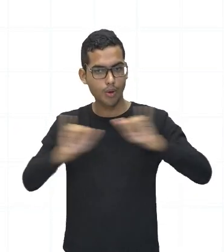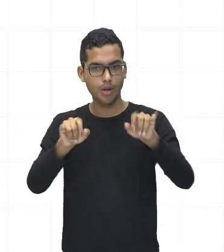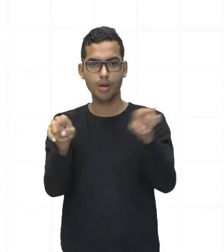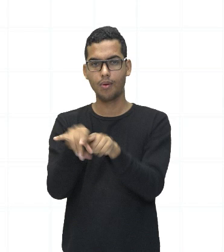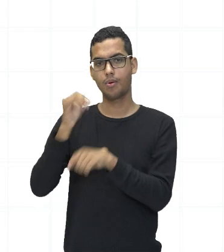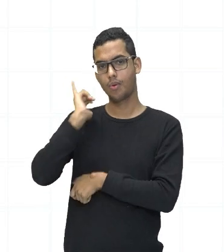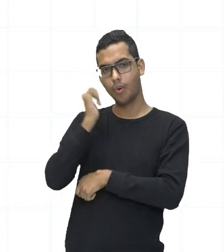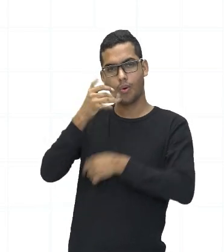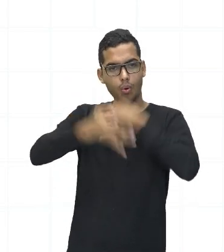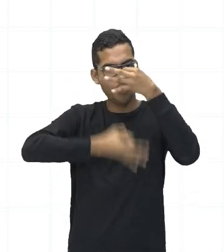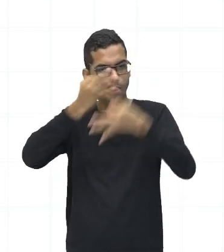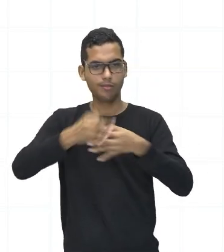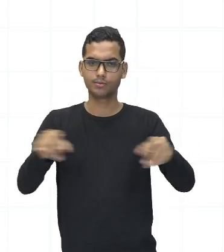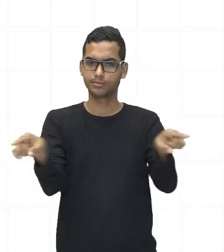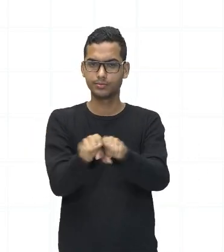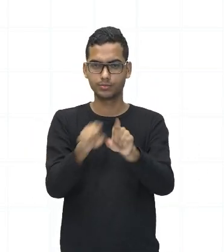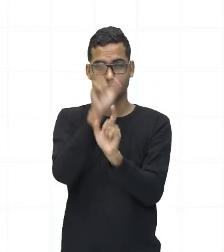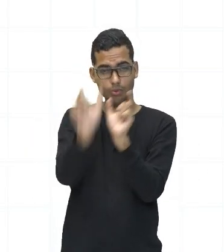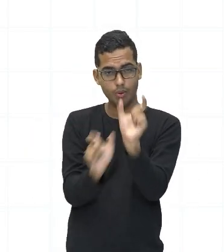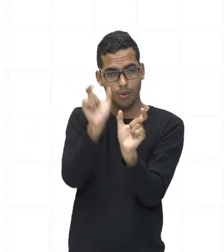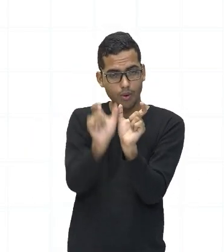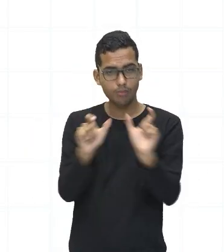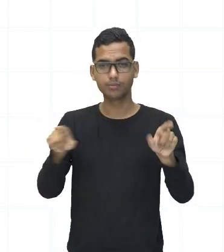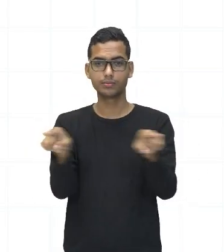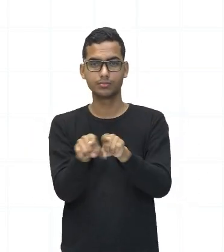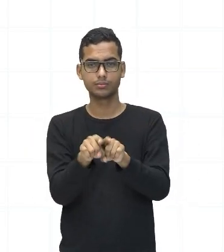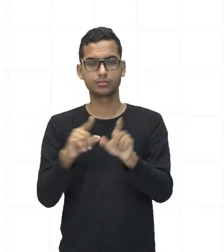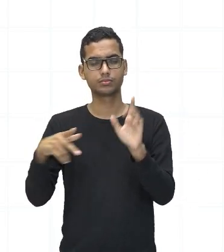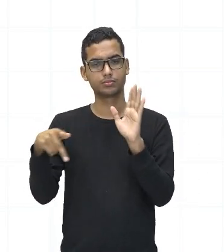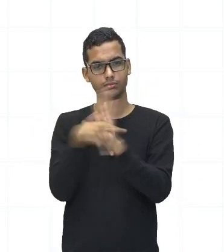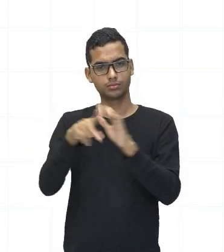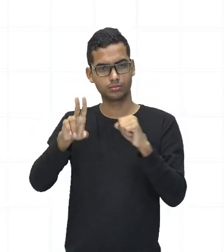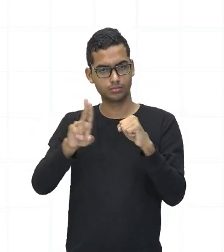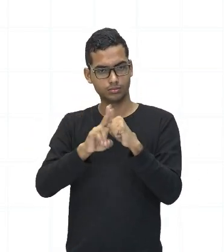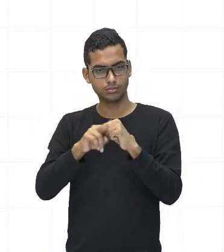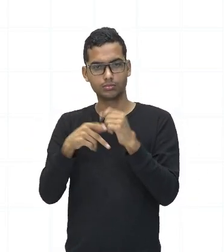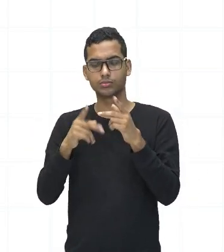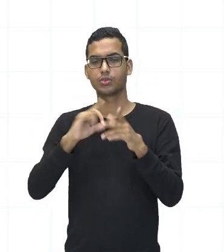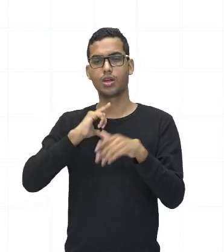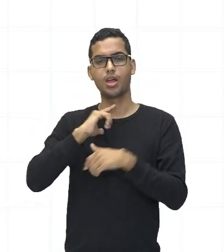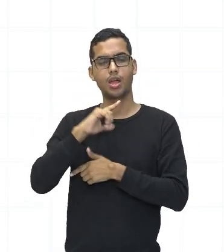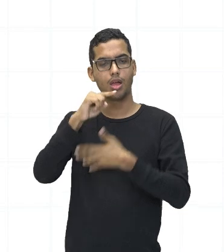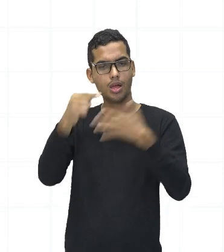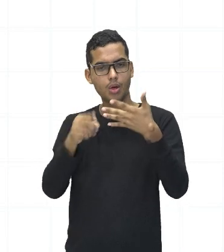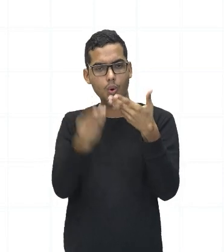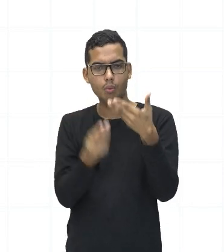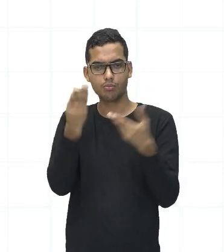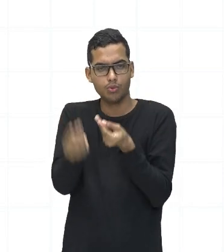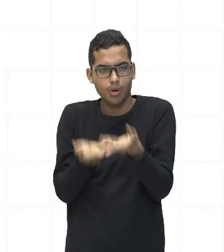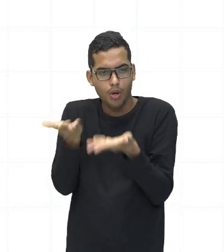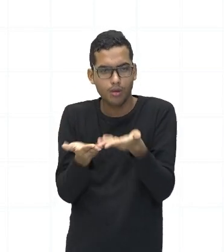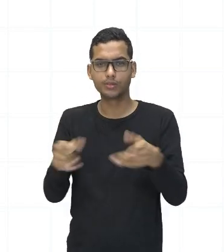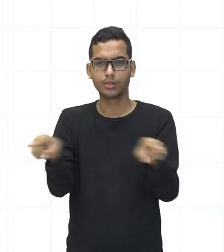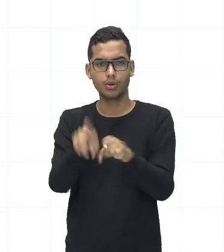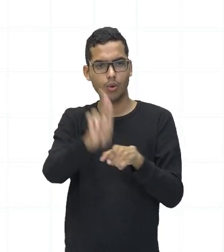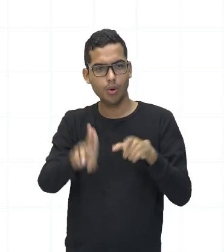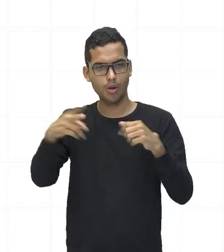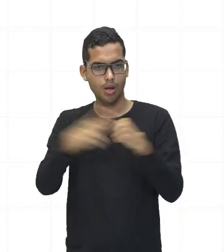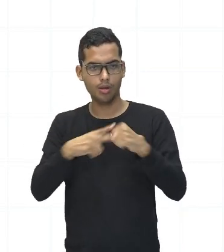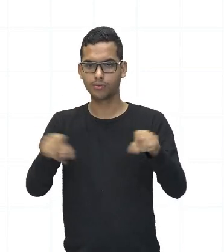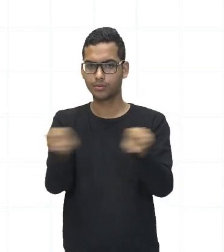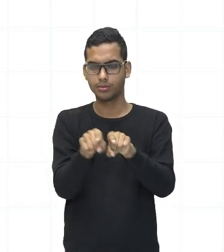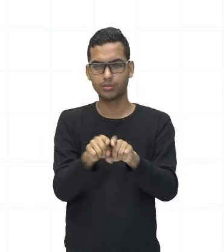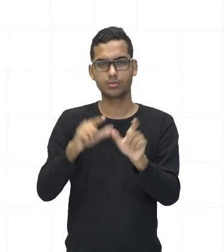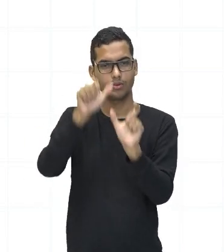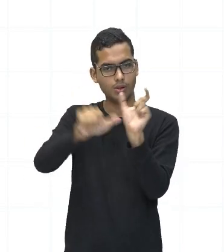e argumentativos, morfologia, pronomes de tratamento, verbos, utilização e